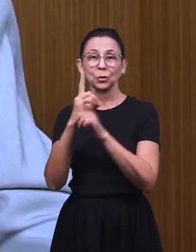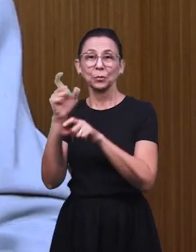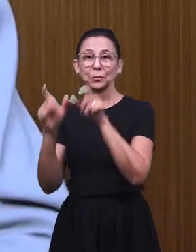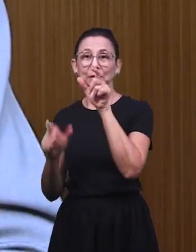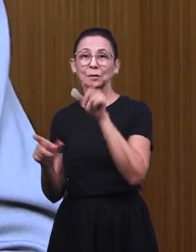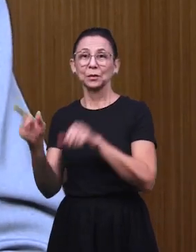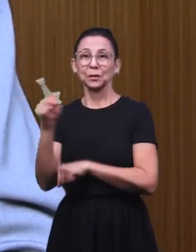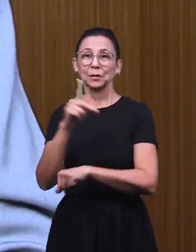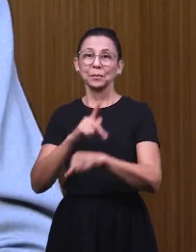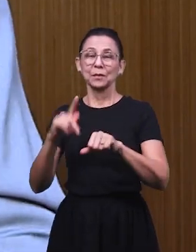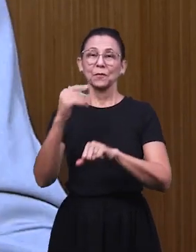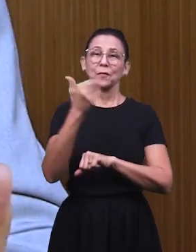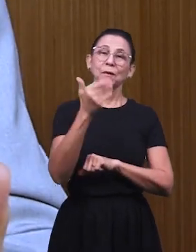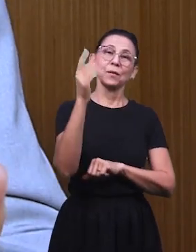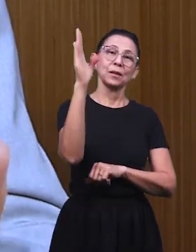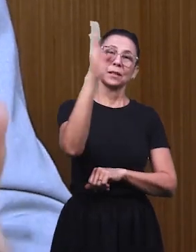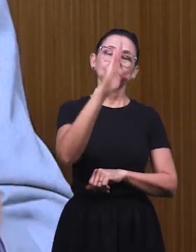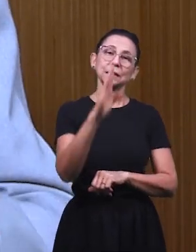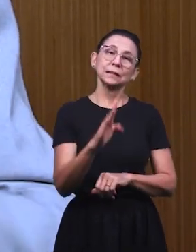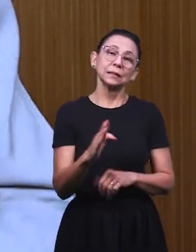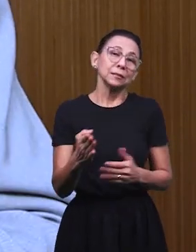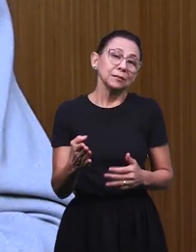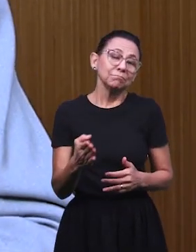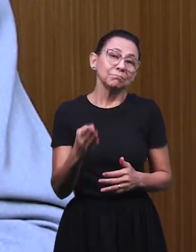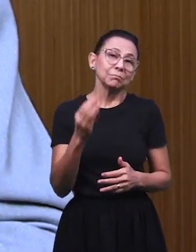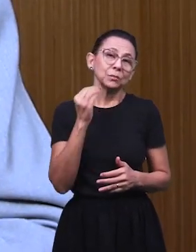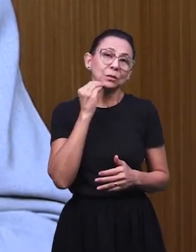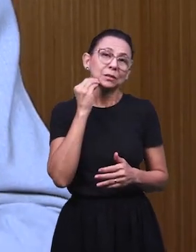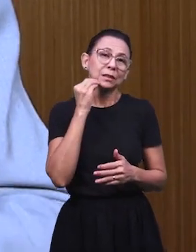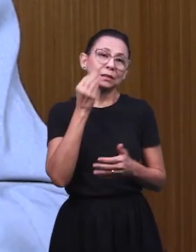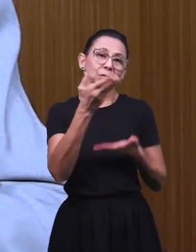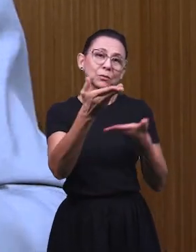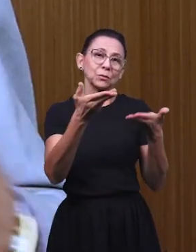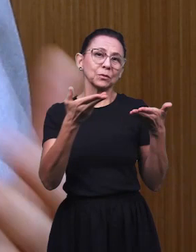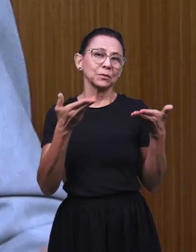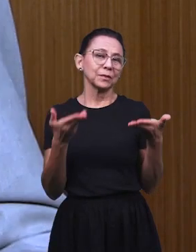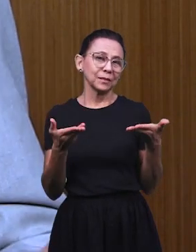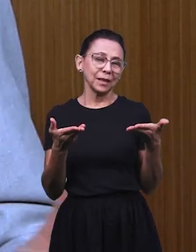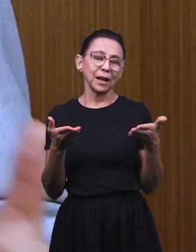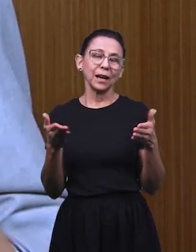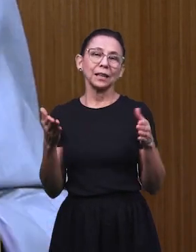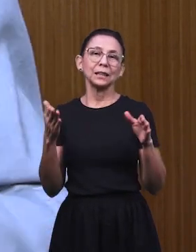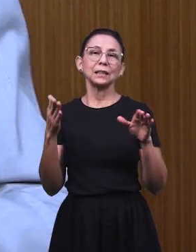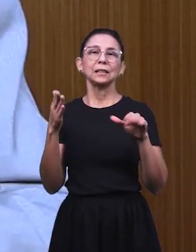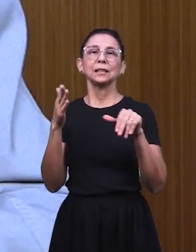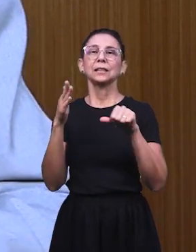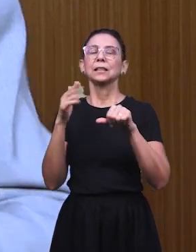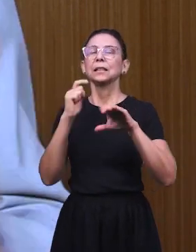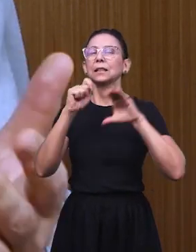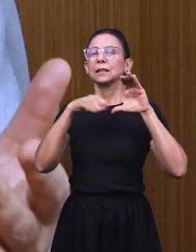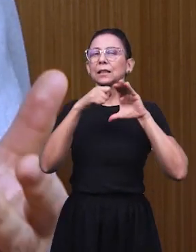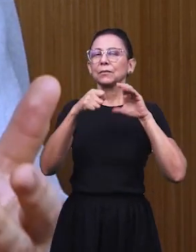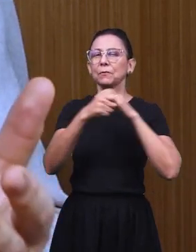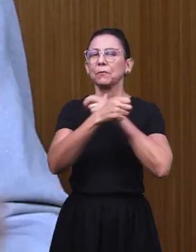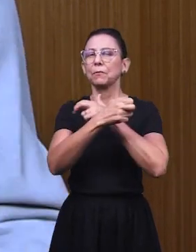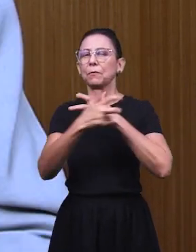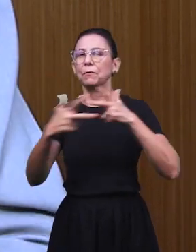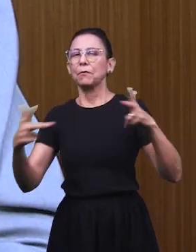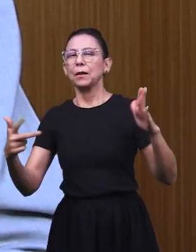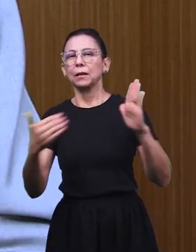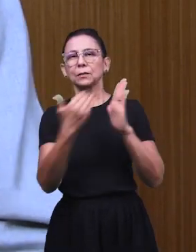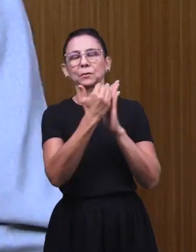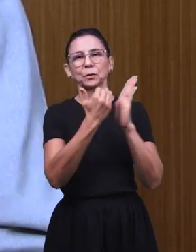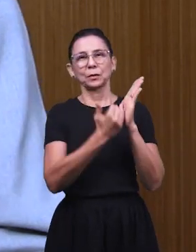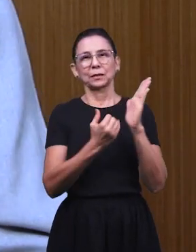do exterior e está tendo oportunidade de convidá-los e da gente gravar aqui diversas edições do